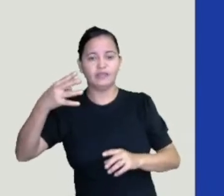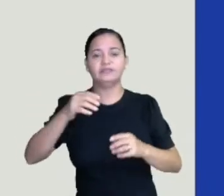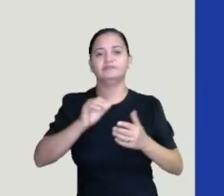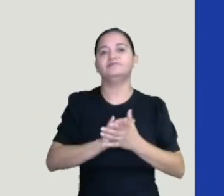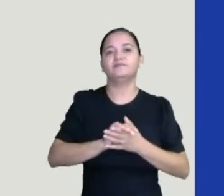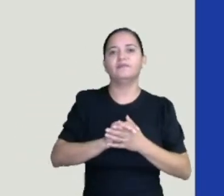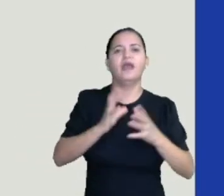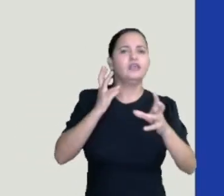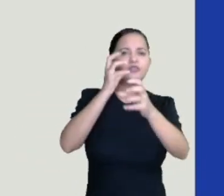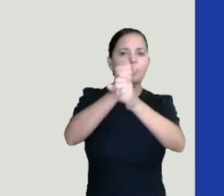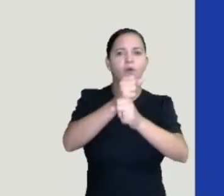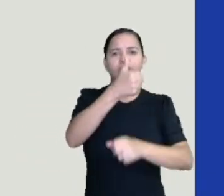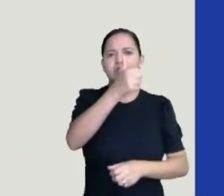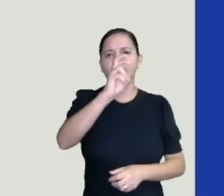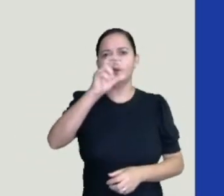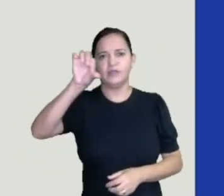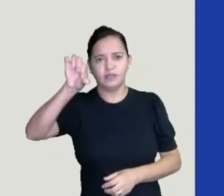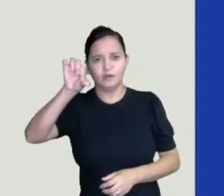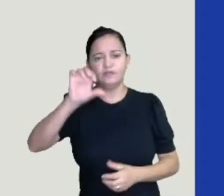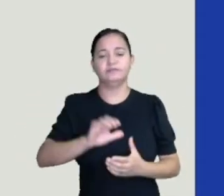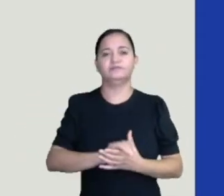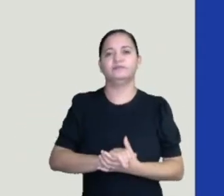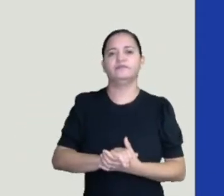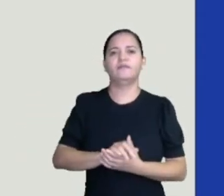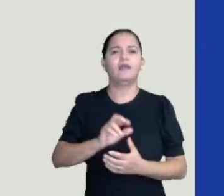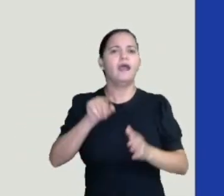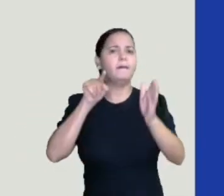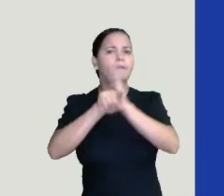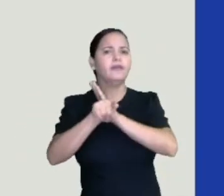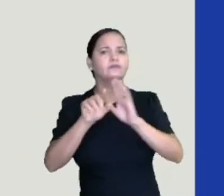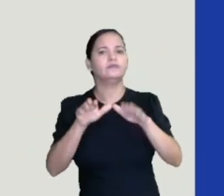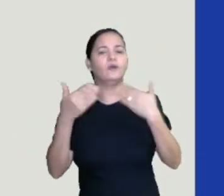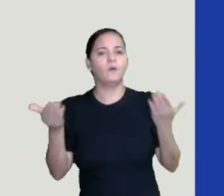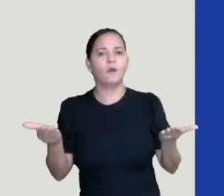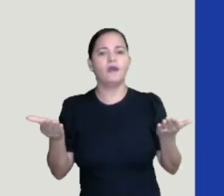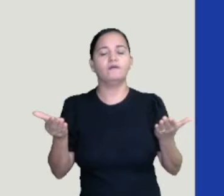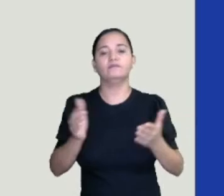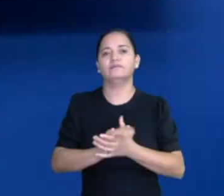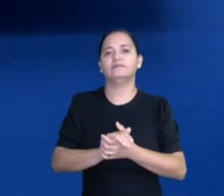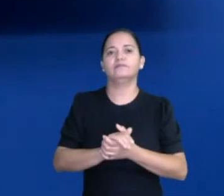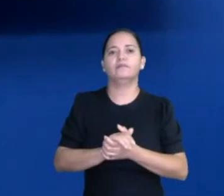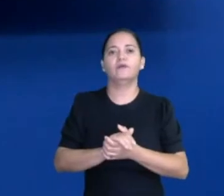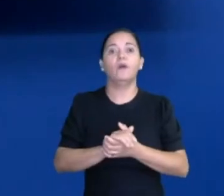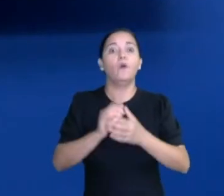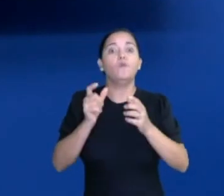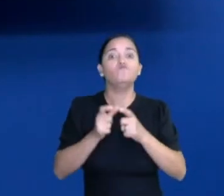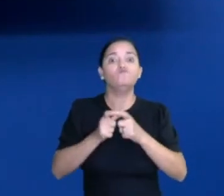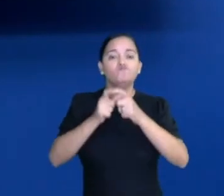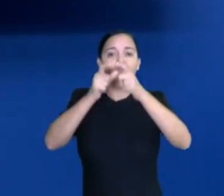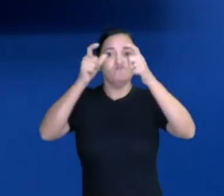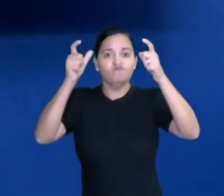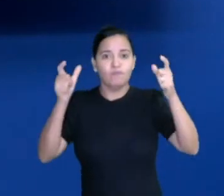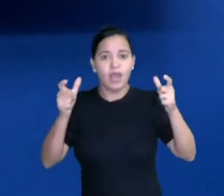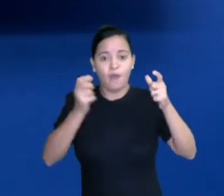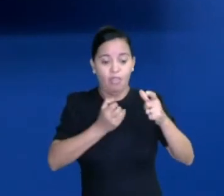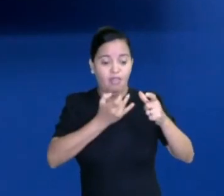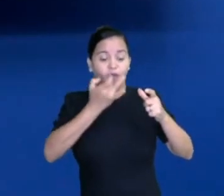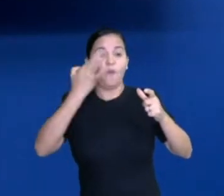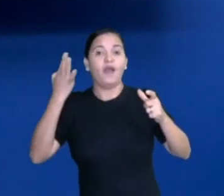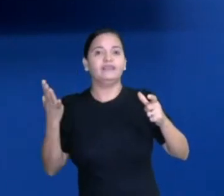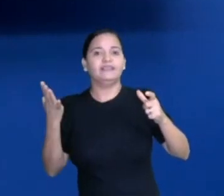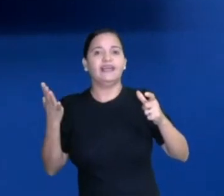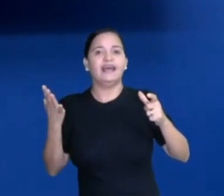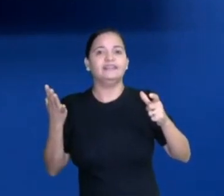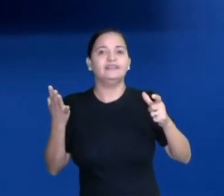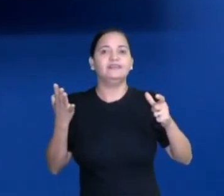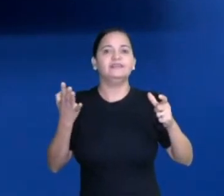9, 159. Aí, qual foi a pergunta lá? Quem levou mais quantidades? Não